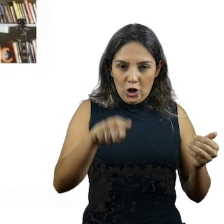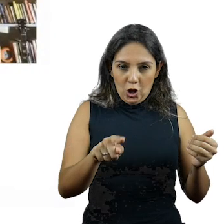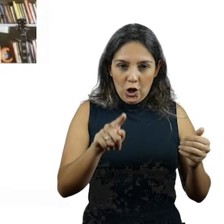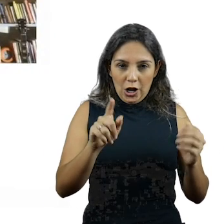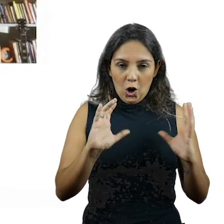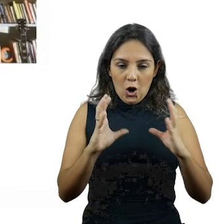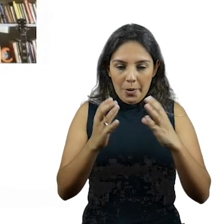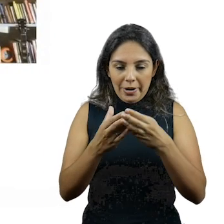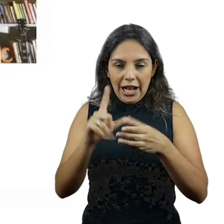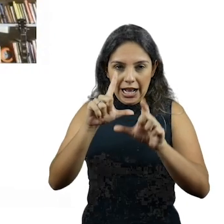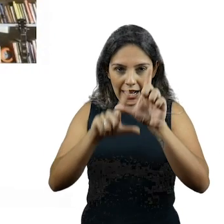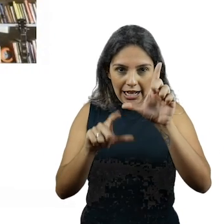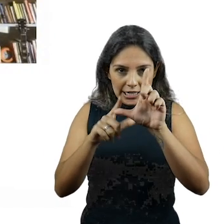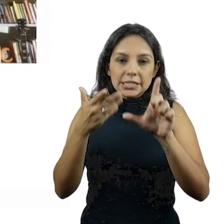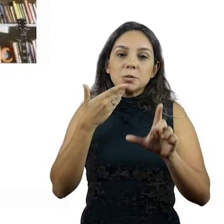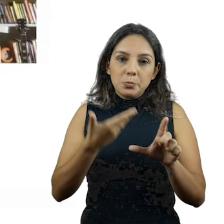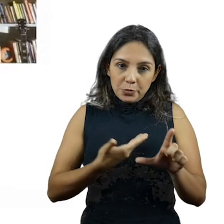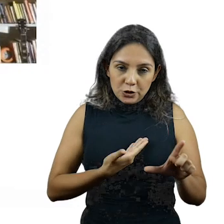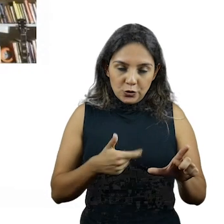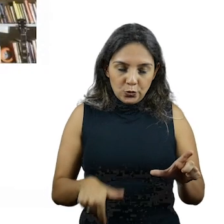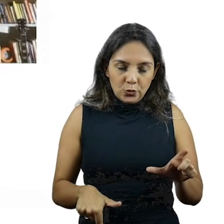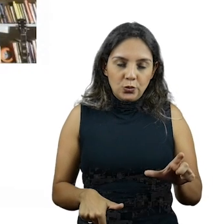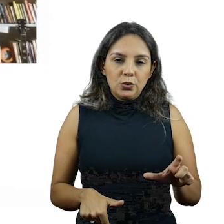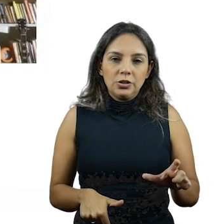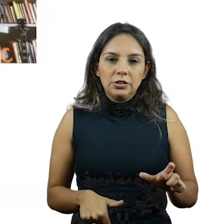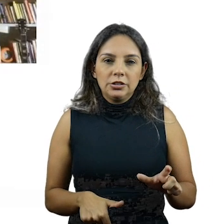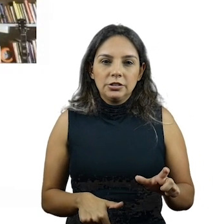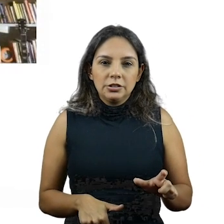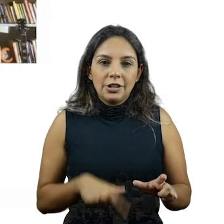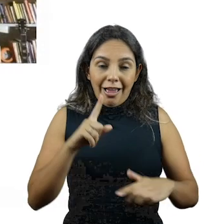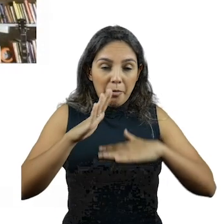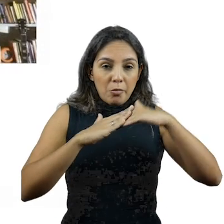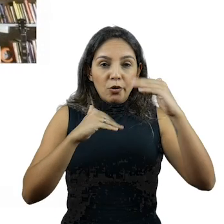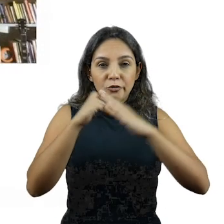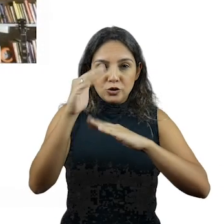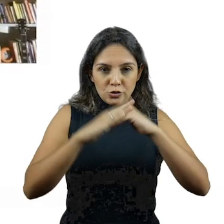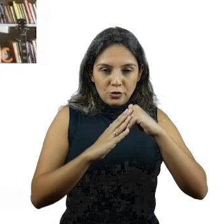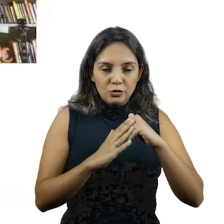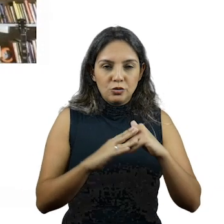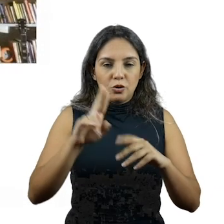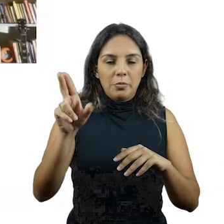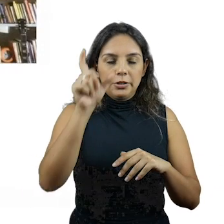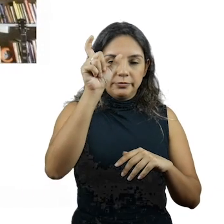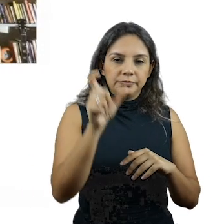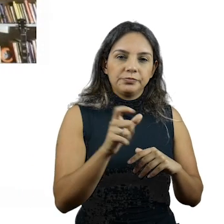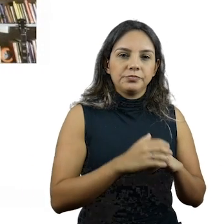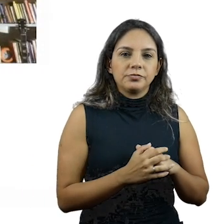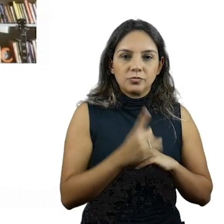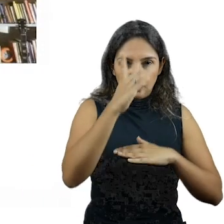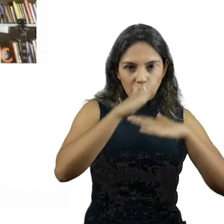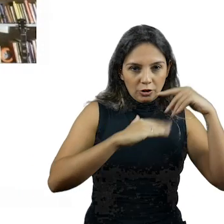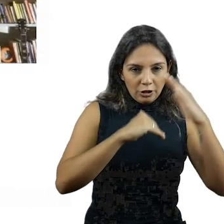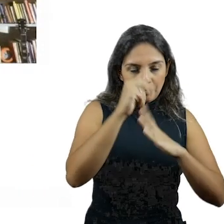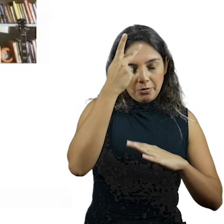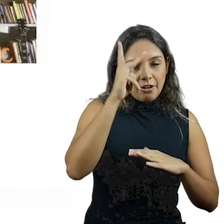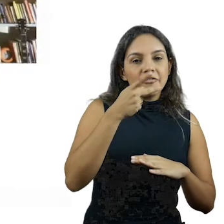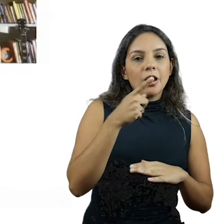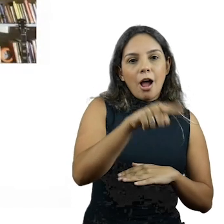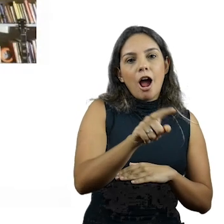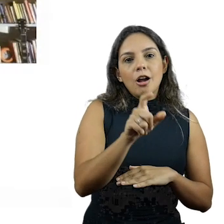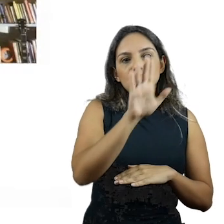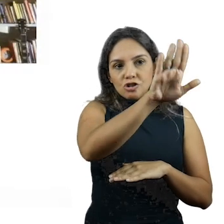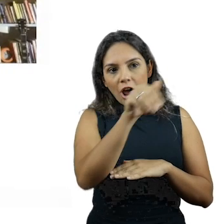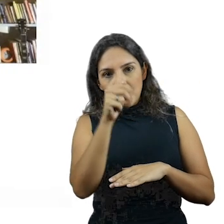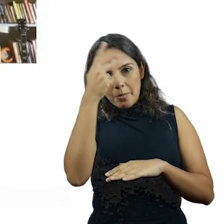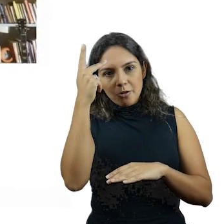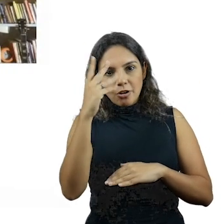editora, uma coleção que eles têm justamente sobre profissões, né? Então, eu chamo alguém de uma profissão para falar sobre aquela profissão. E foi